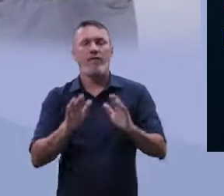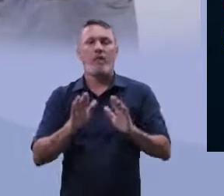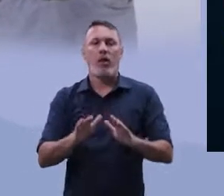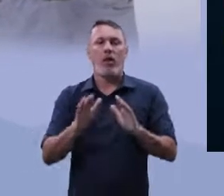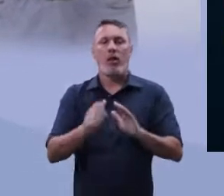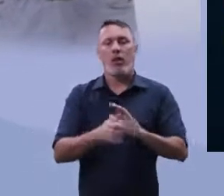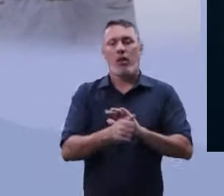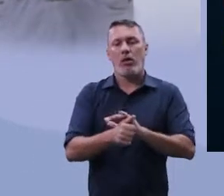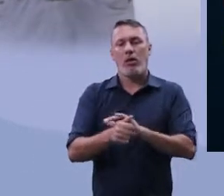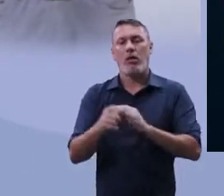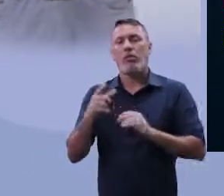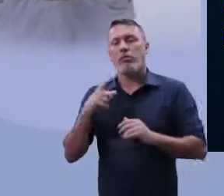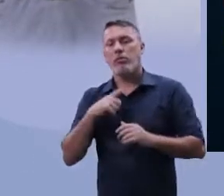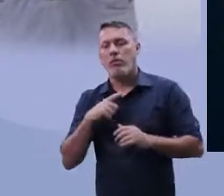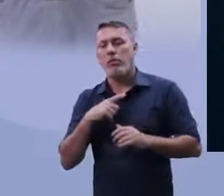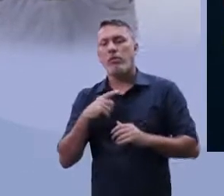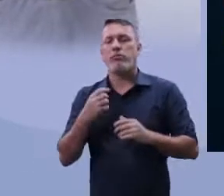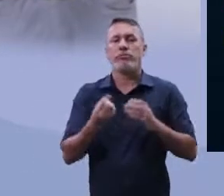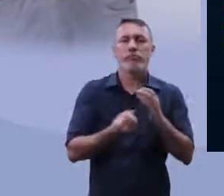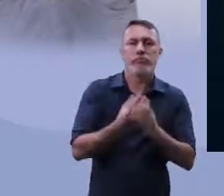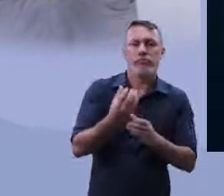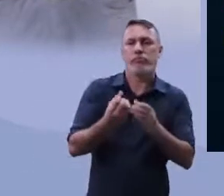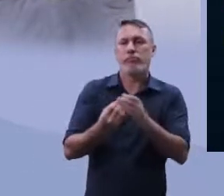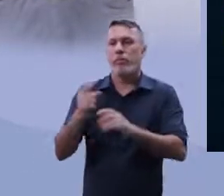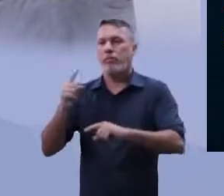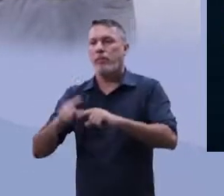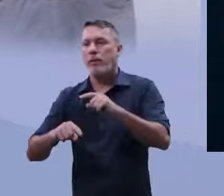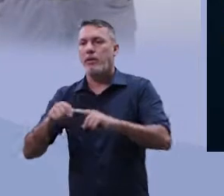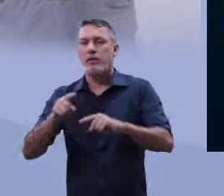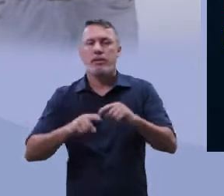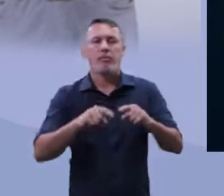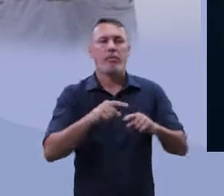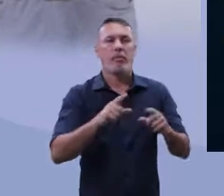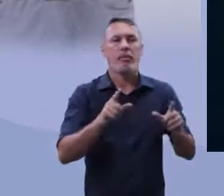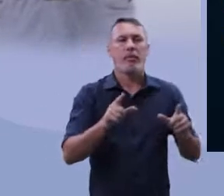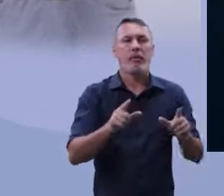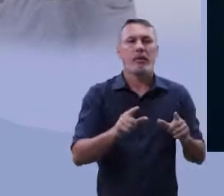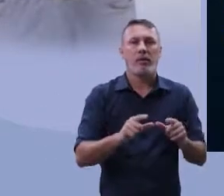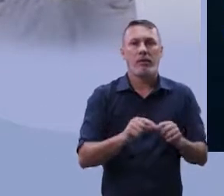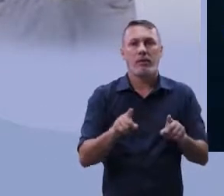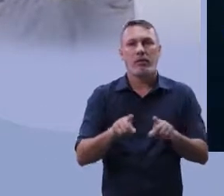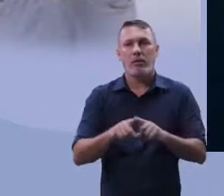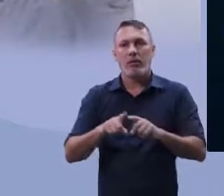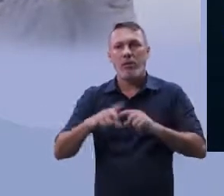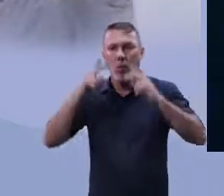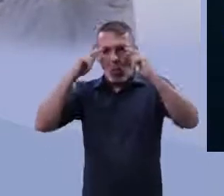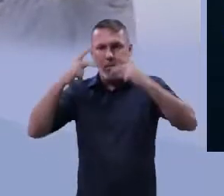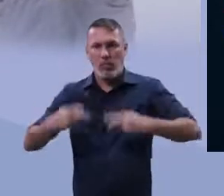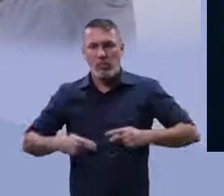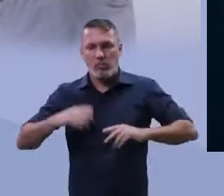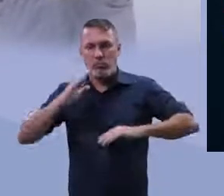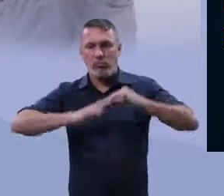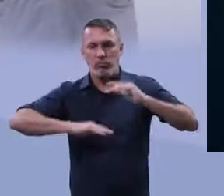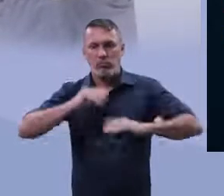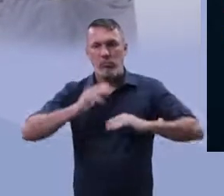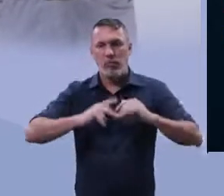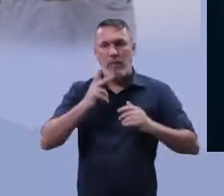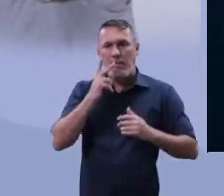forma lenta e gradual, manufaturas foram sendo introduzidas. Né, e aí a força humana, né,